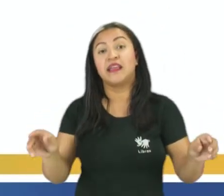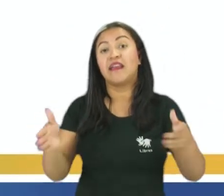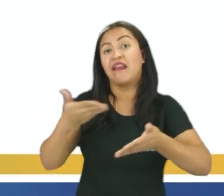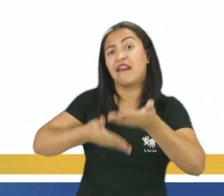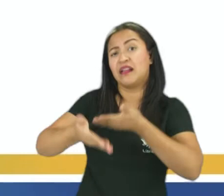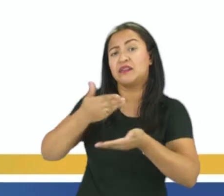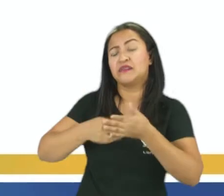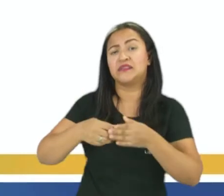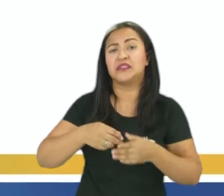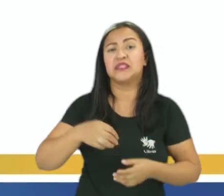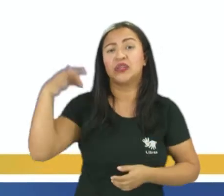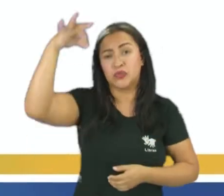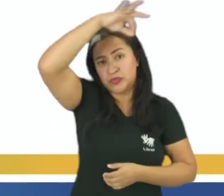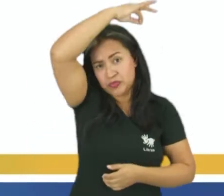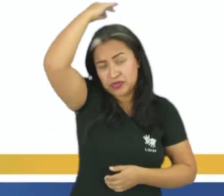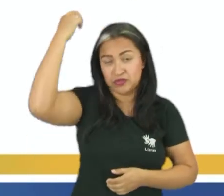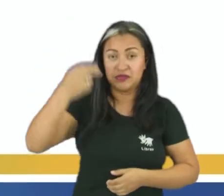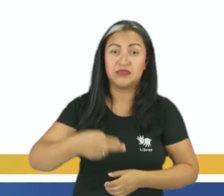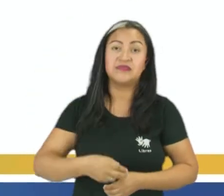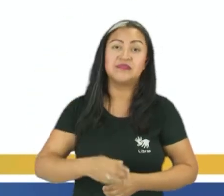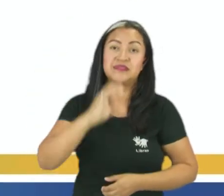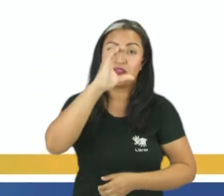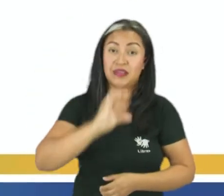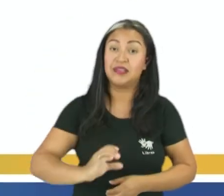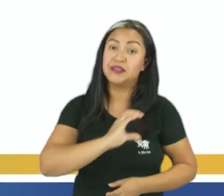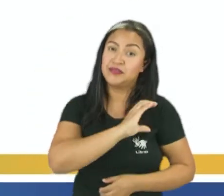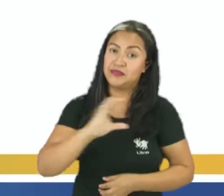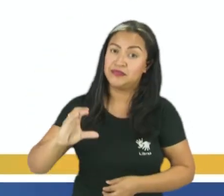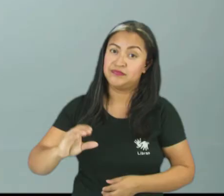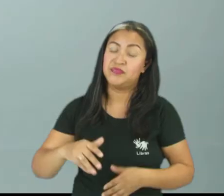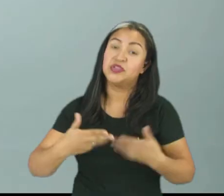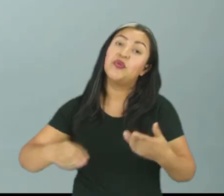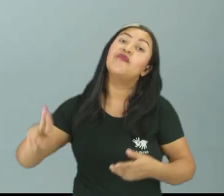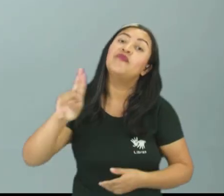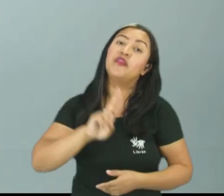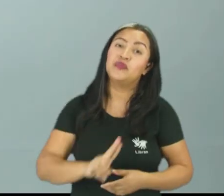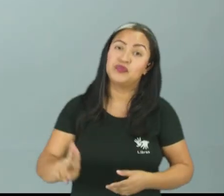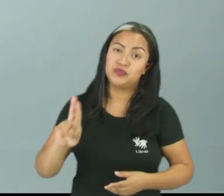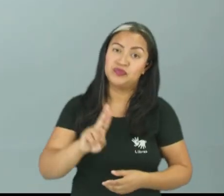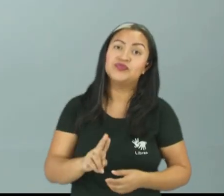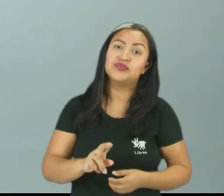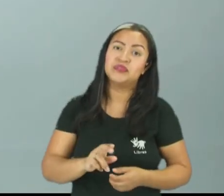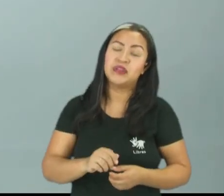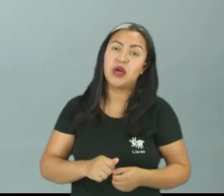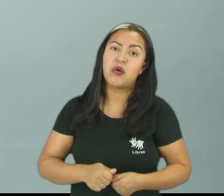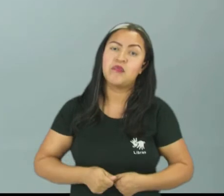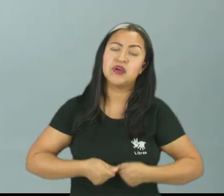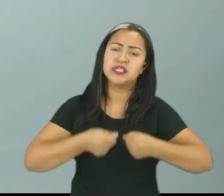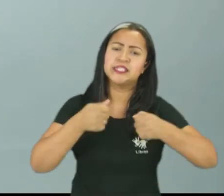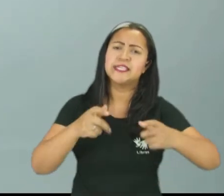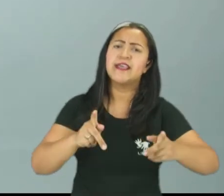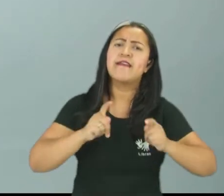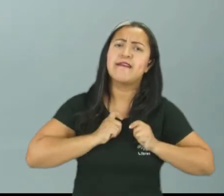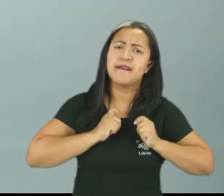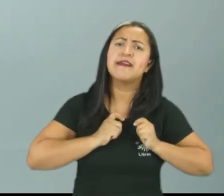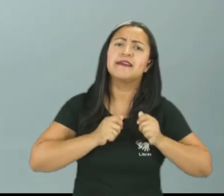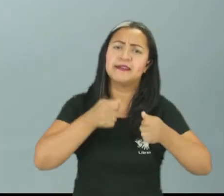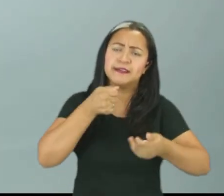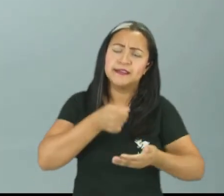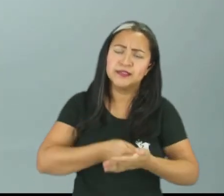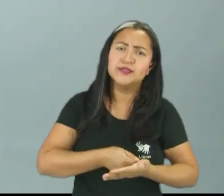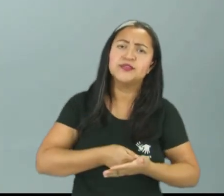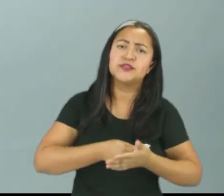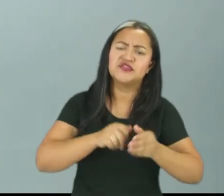Então esse sincretismo, assim, eu vou usar, isso é uma resistência religiosa, porque a cultura também, a religião